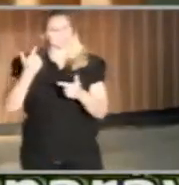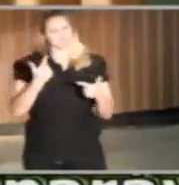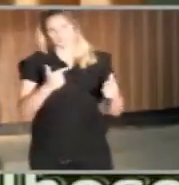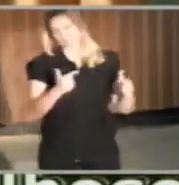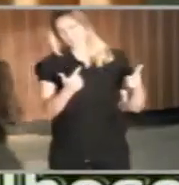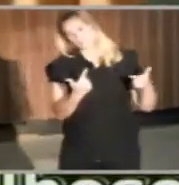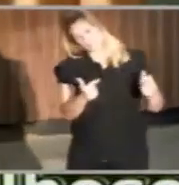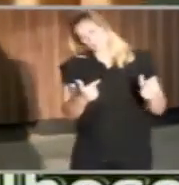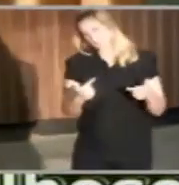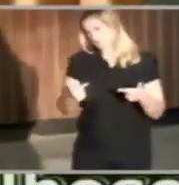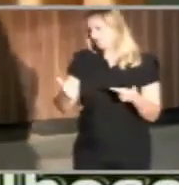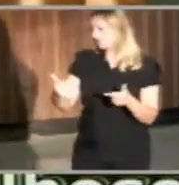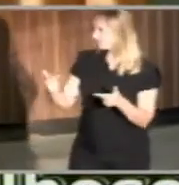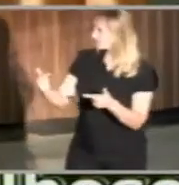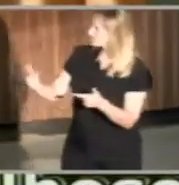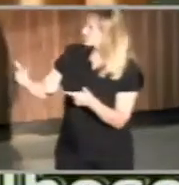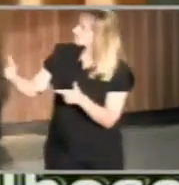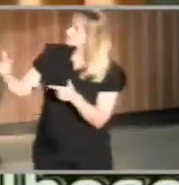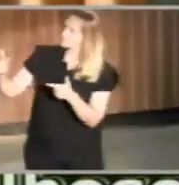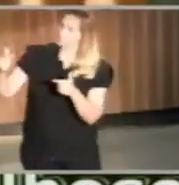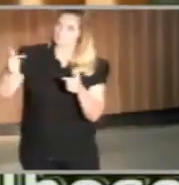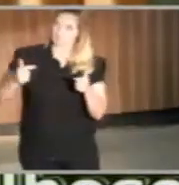incomparável